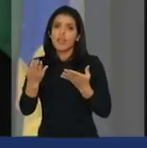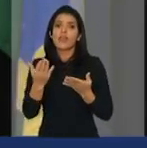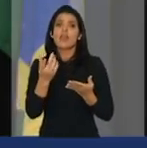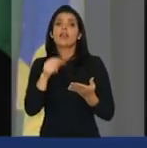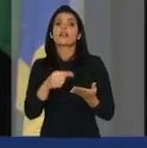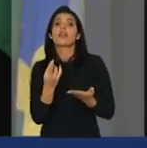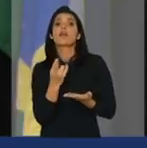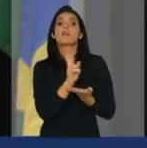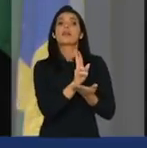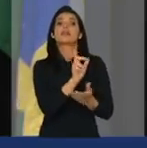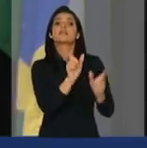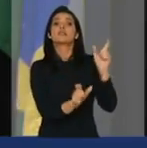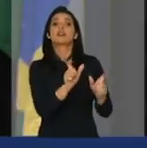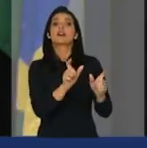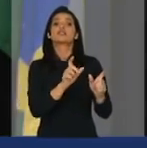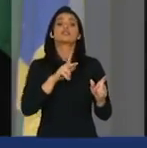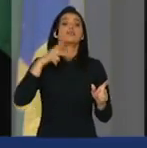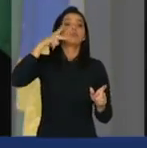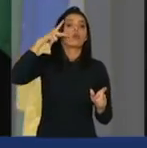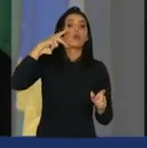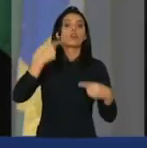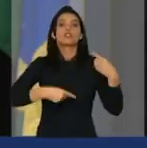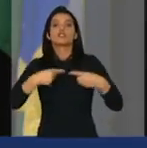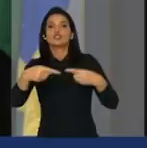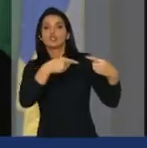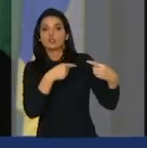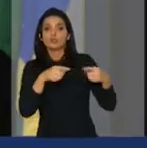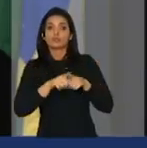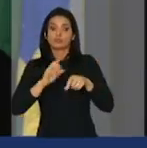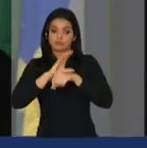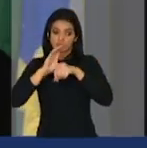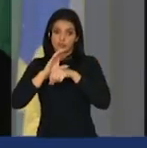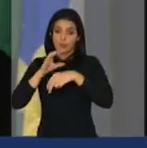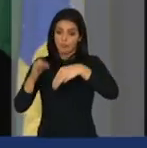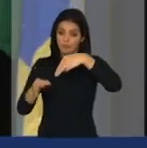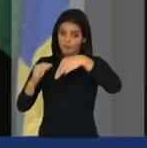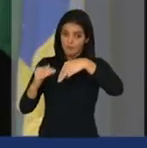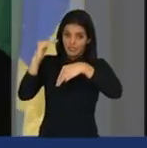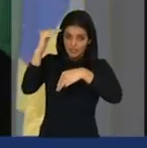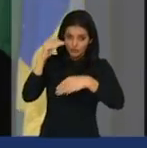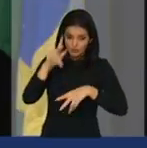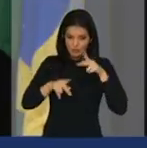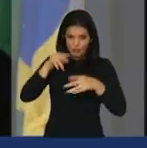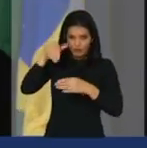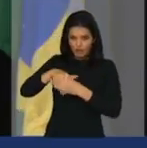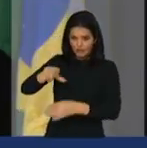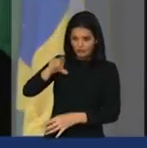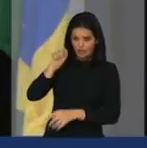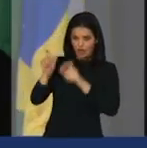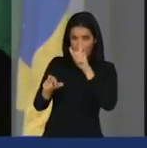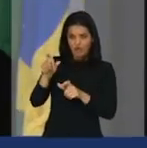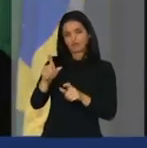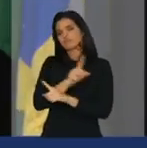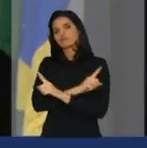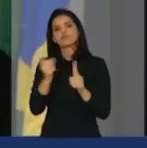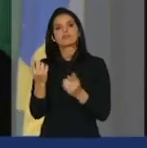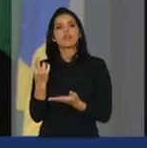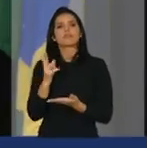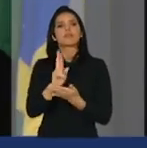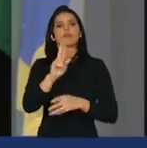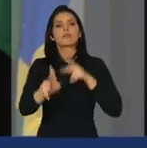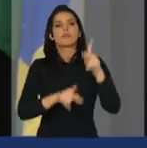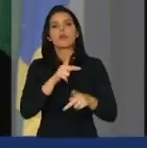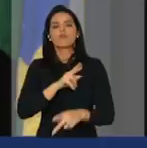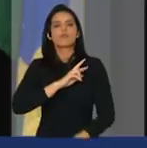eleitos e diretamente nos termos desta constituição Ministro não é eleito e não é também uma representatividade